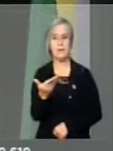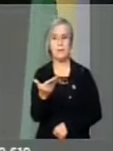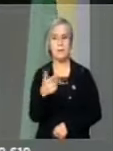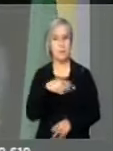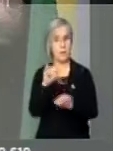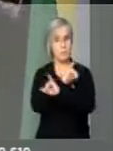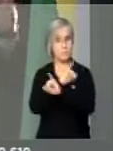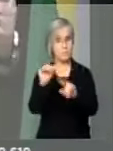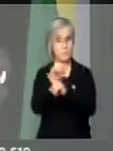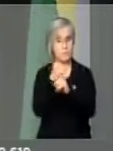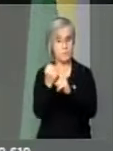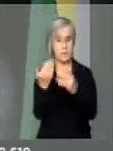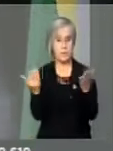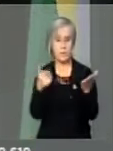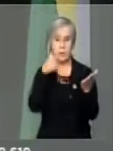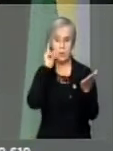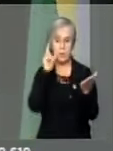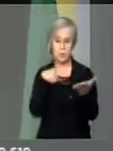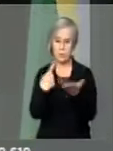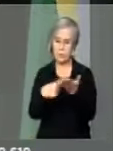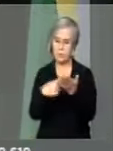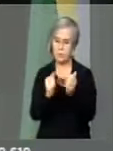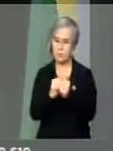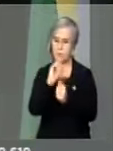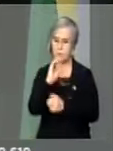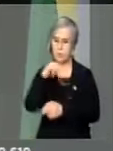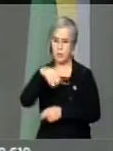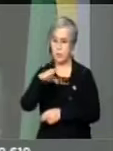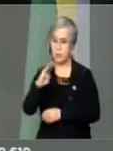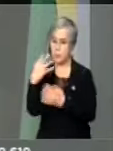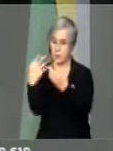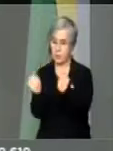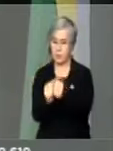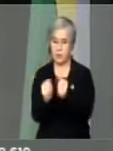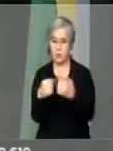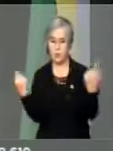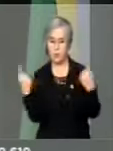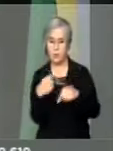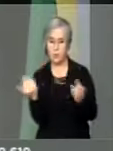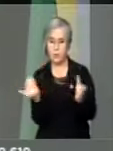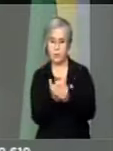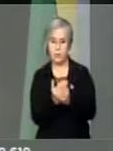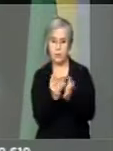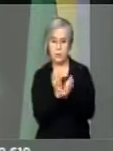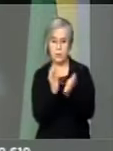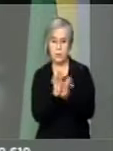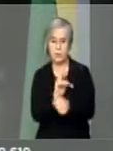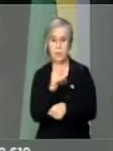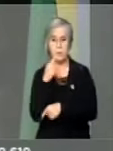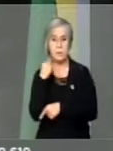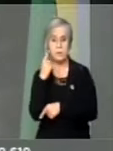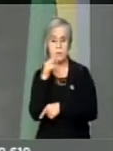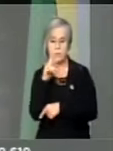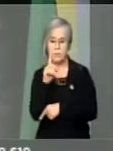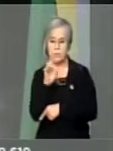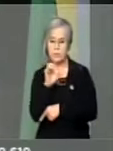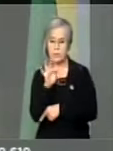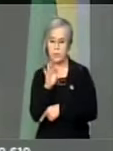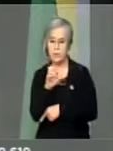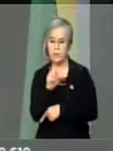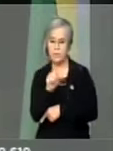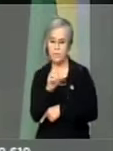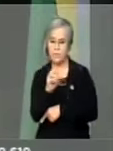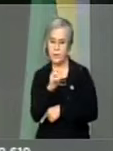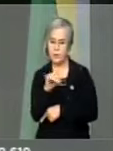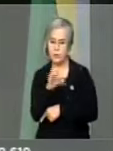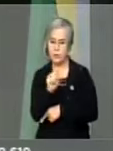sociais, e ontem foi corroborado pela CNBB, contra uma ação de defensores públicos no nosso país, que foi trazido pelo deputado